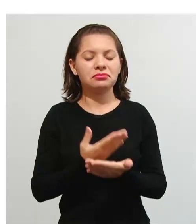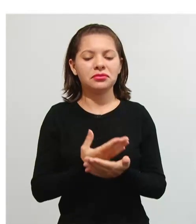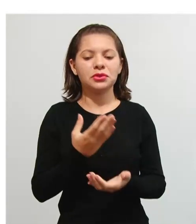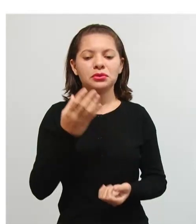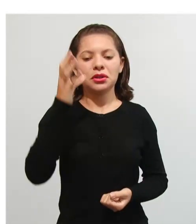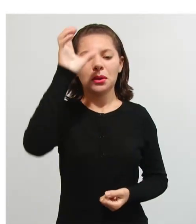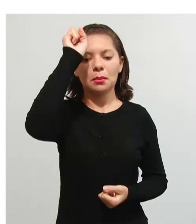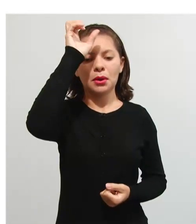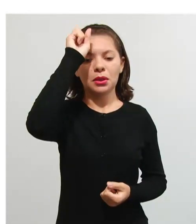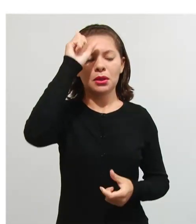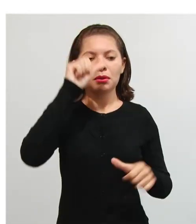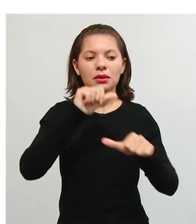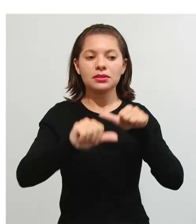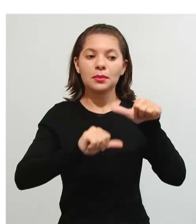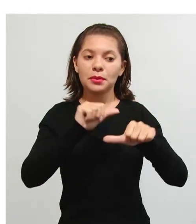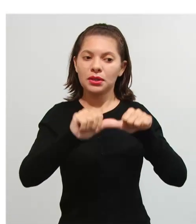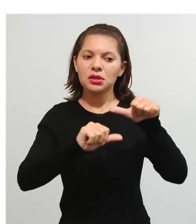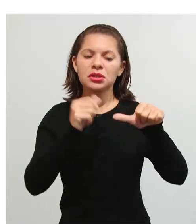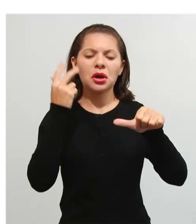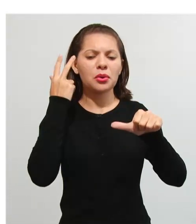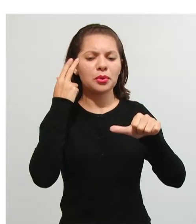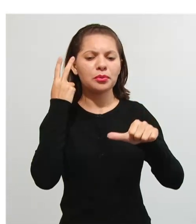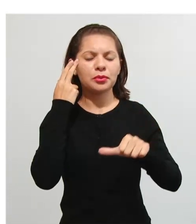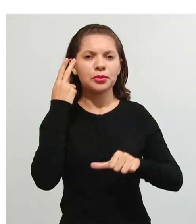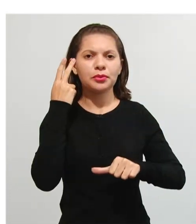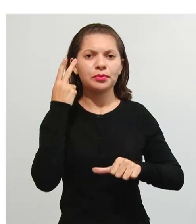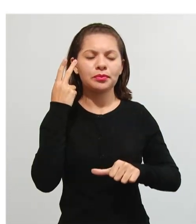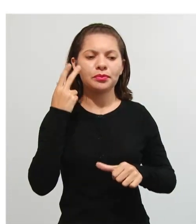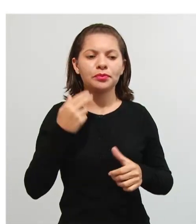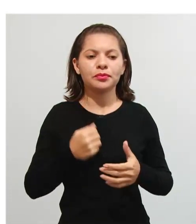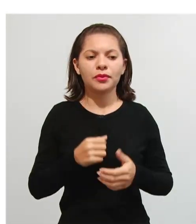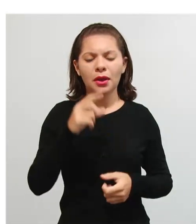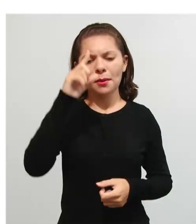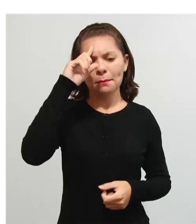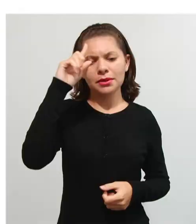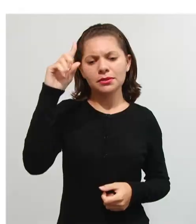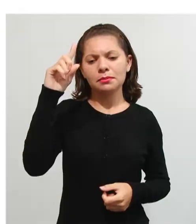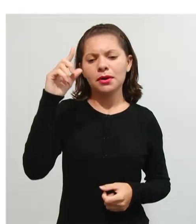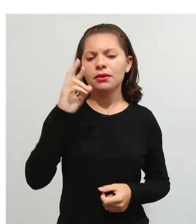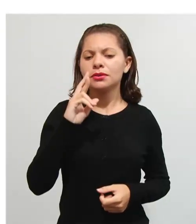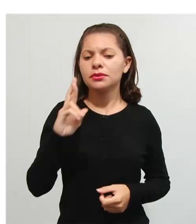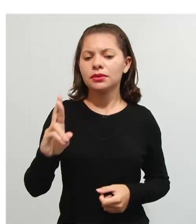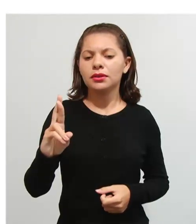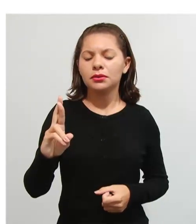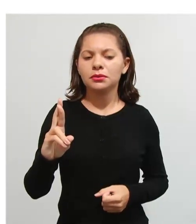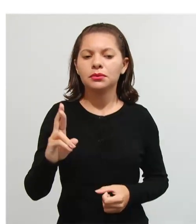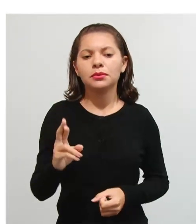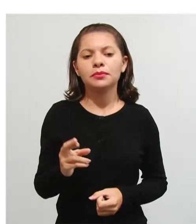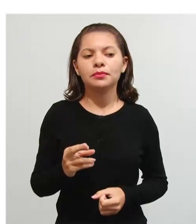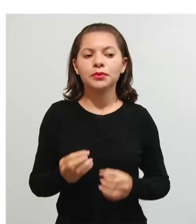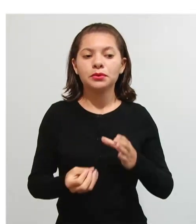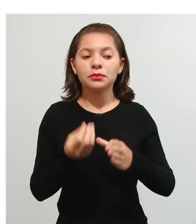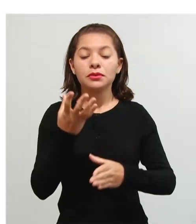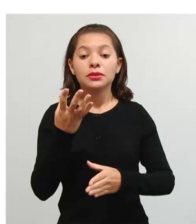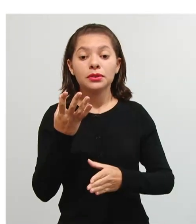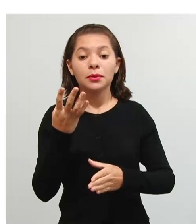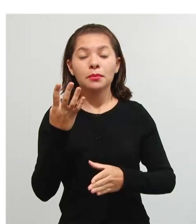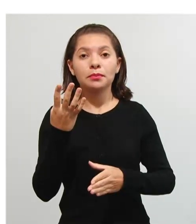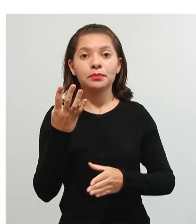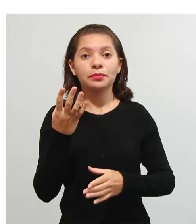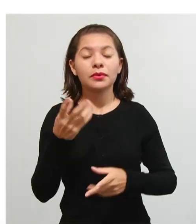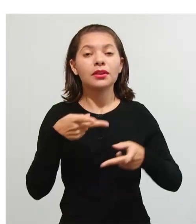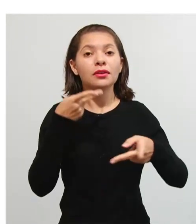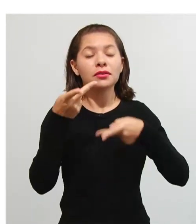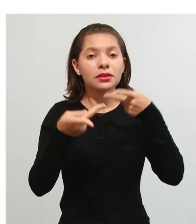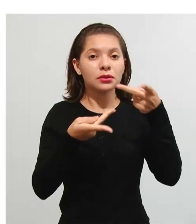essa mudança ela é muito comum. É o principal resultado de um processo de inovação. Então, quando a gente está